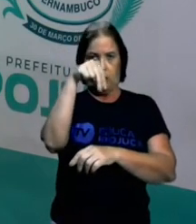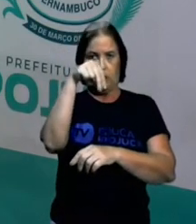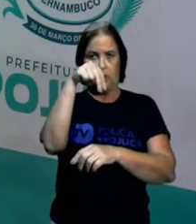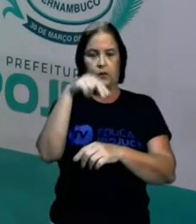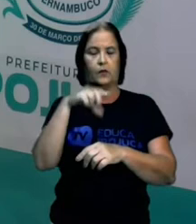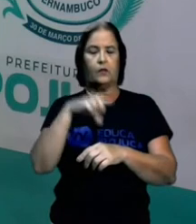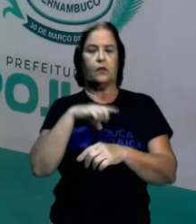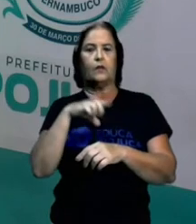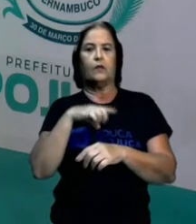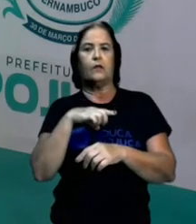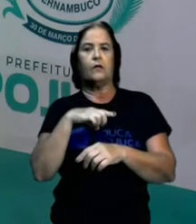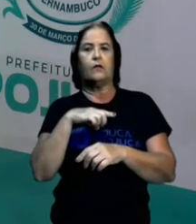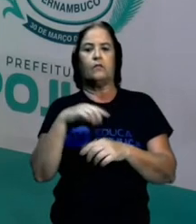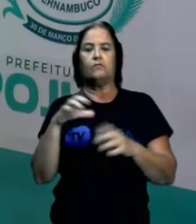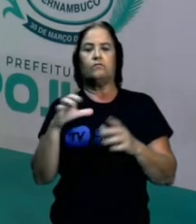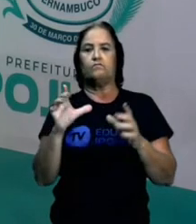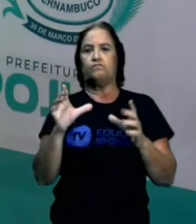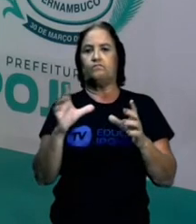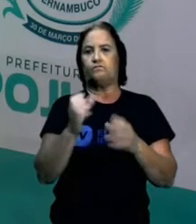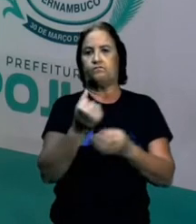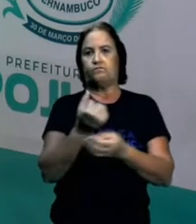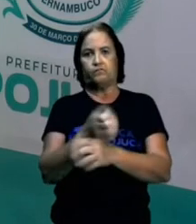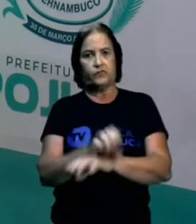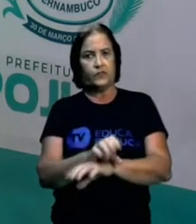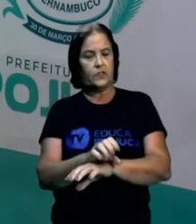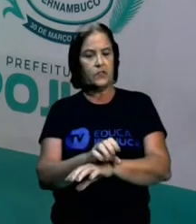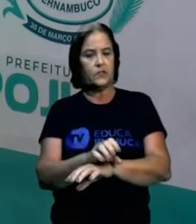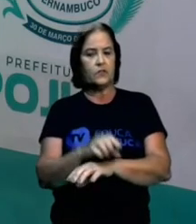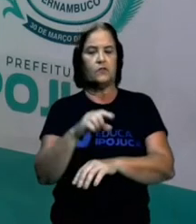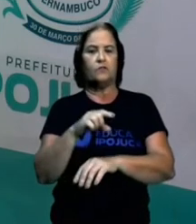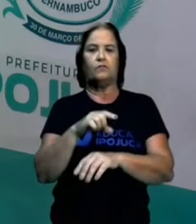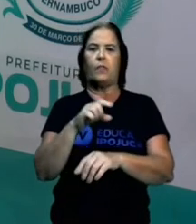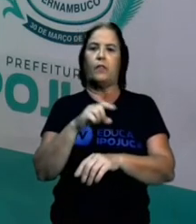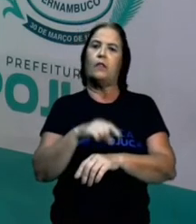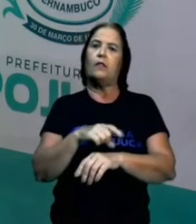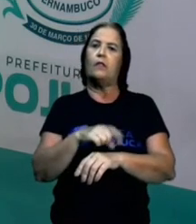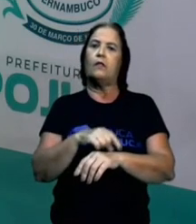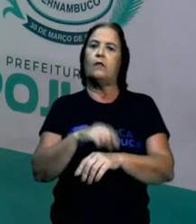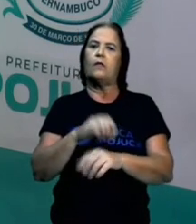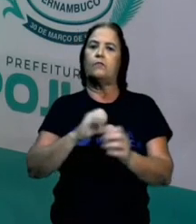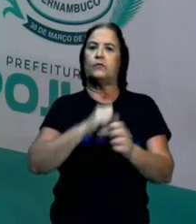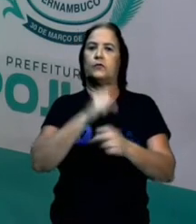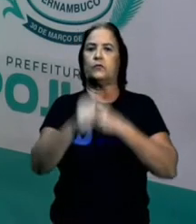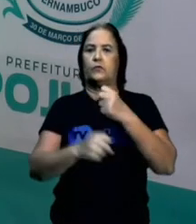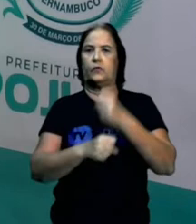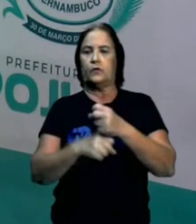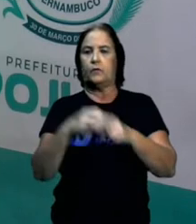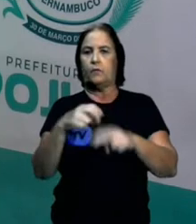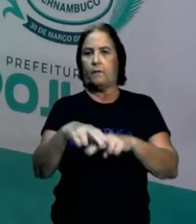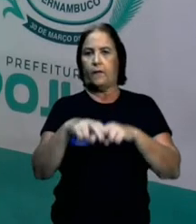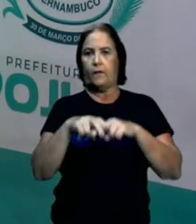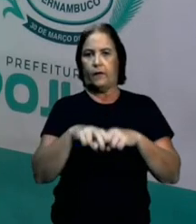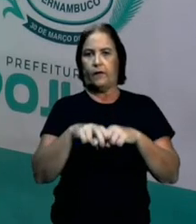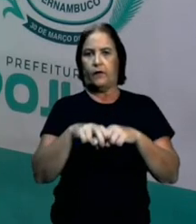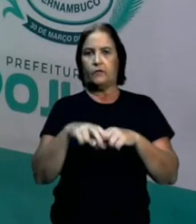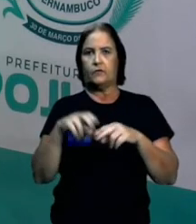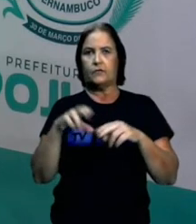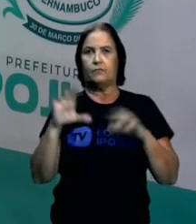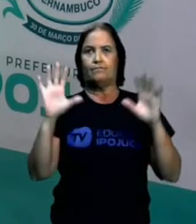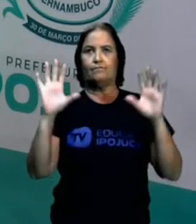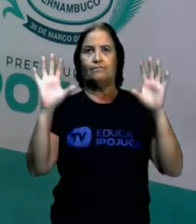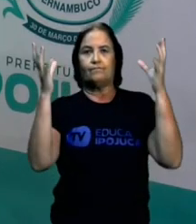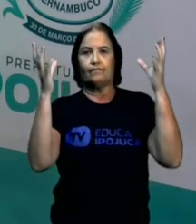vazio demográfico em determinadas épocas do ano por conta do clima, certo?